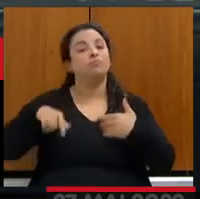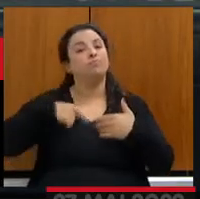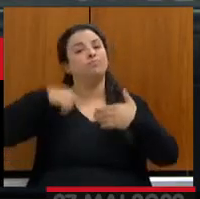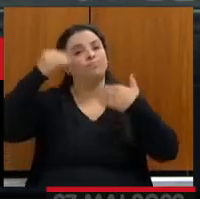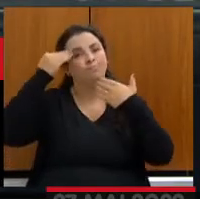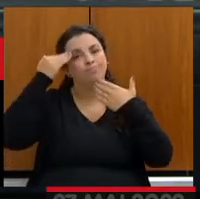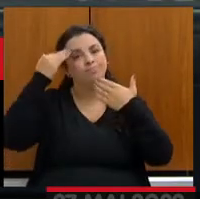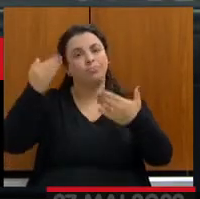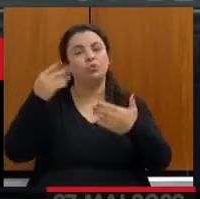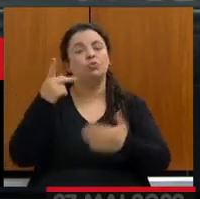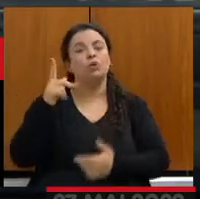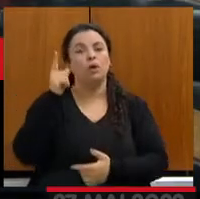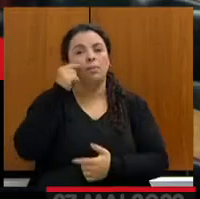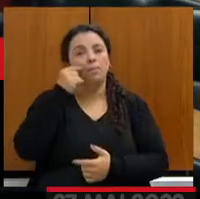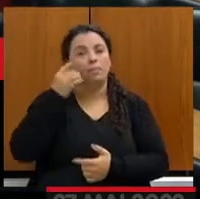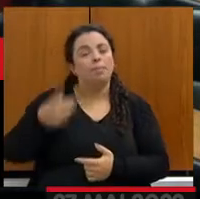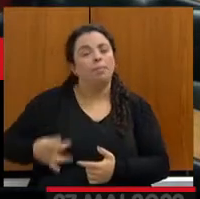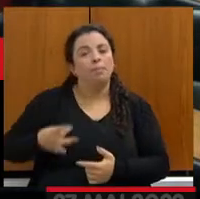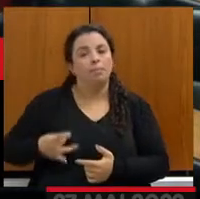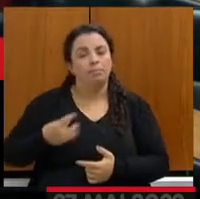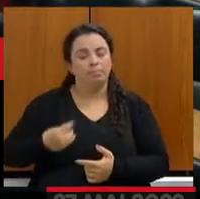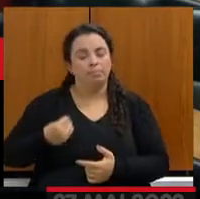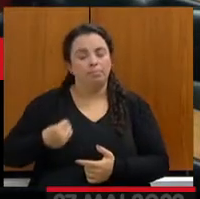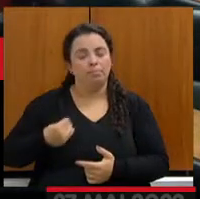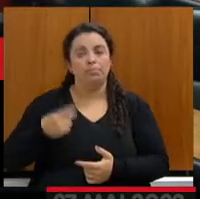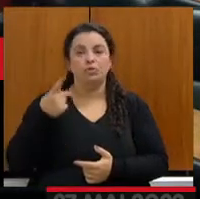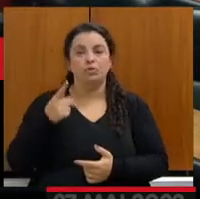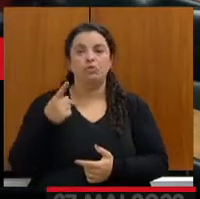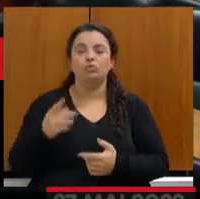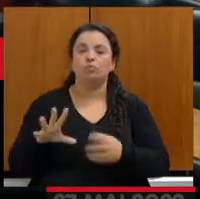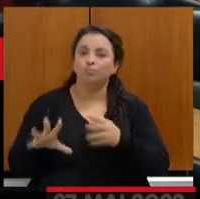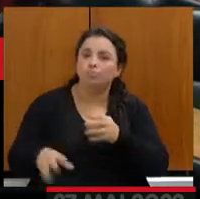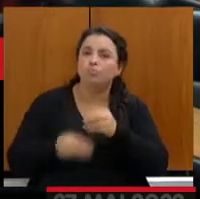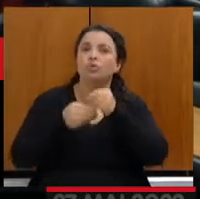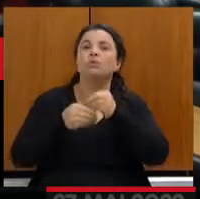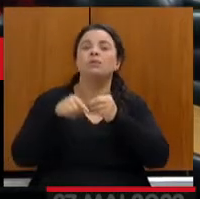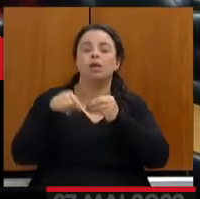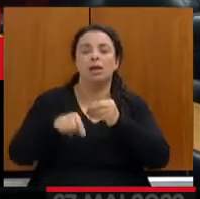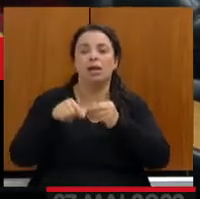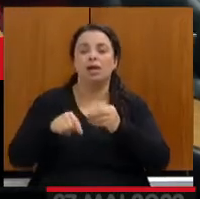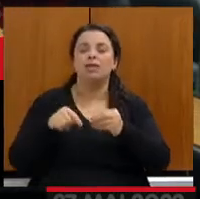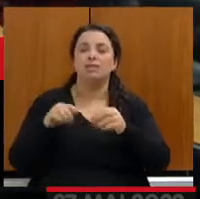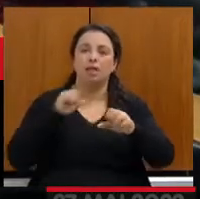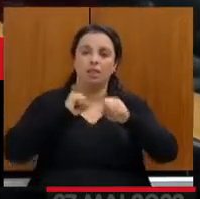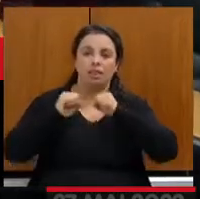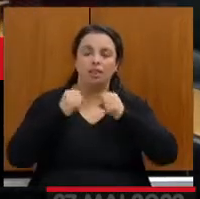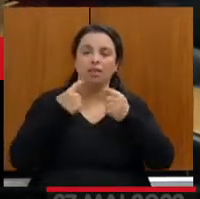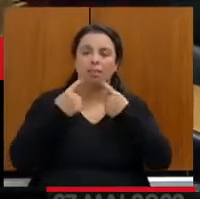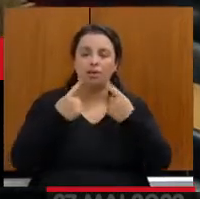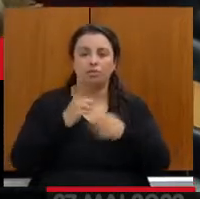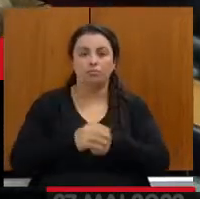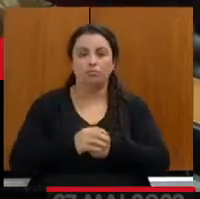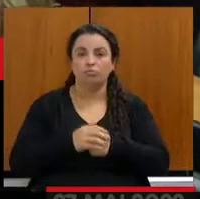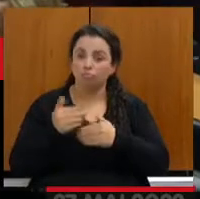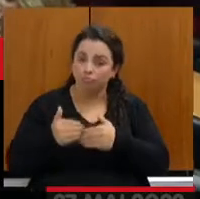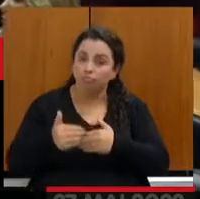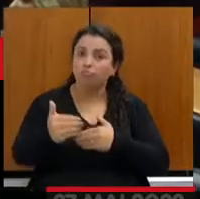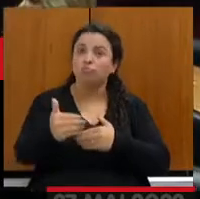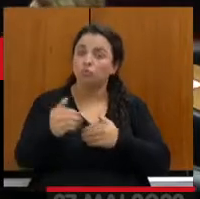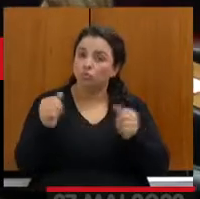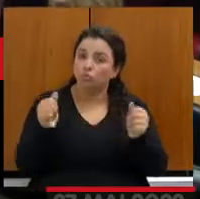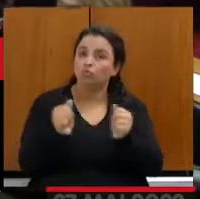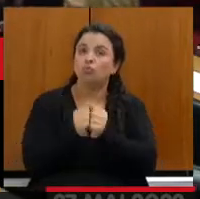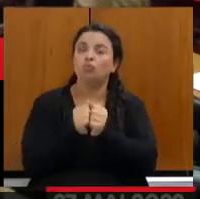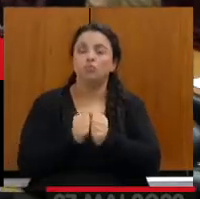por sua presença e sua contribuição a esse Grande Debate vamos seguir juntos no